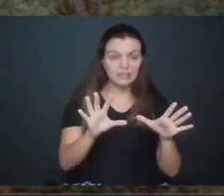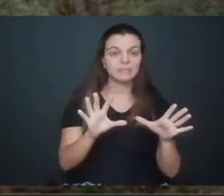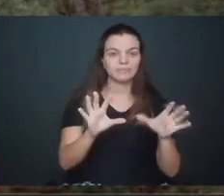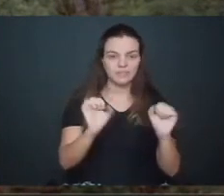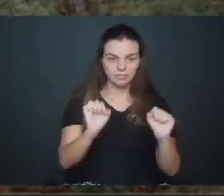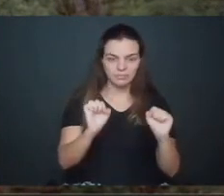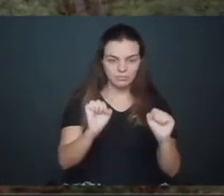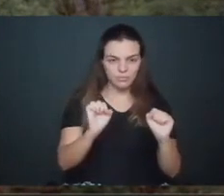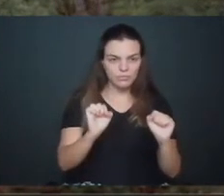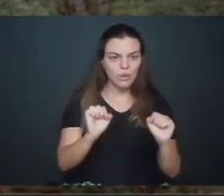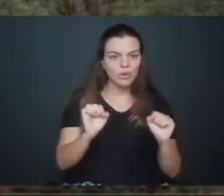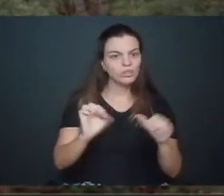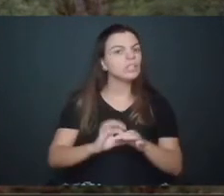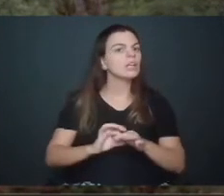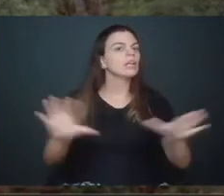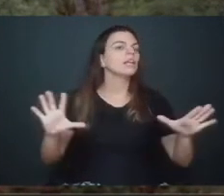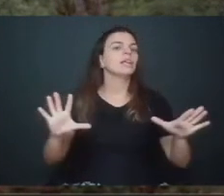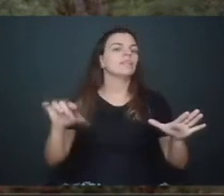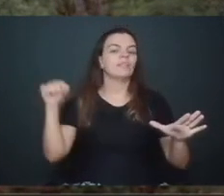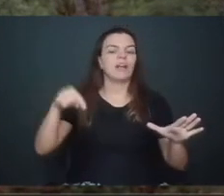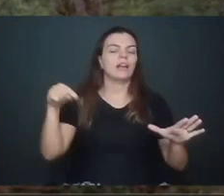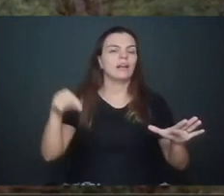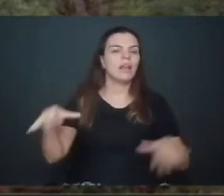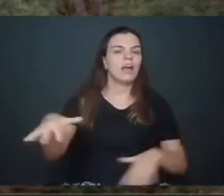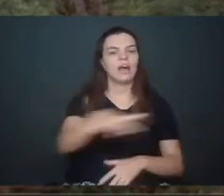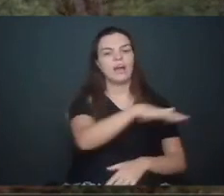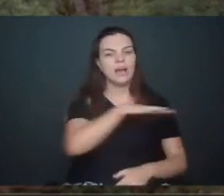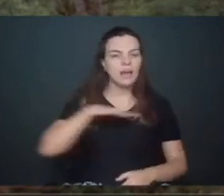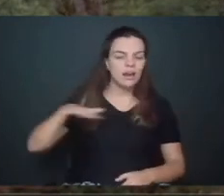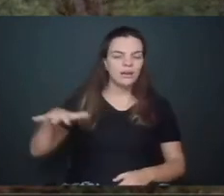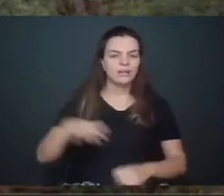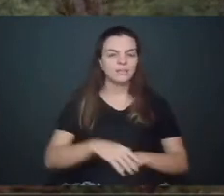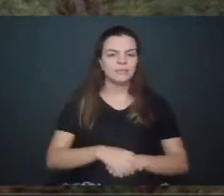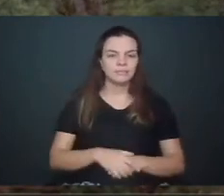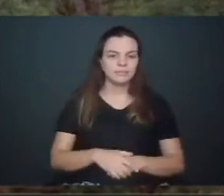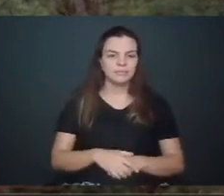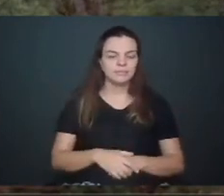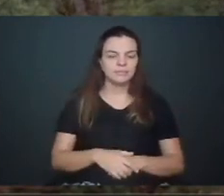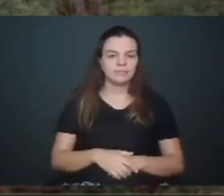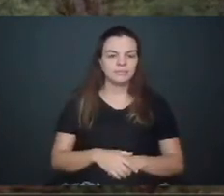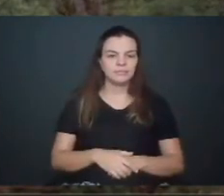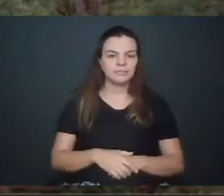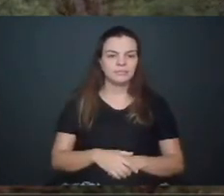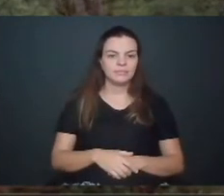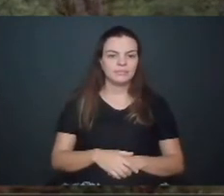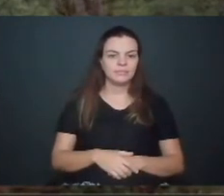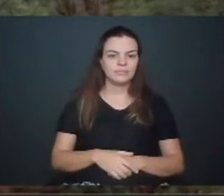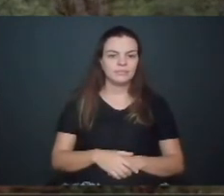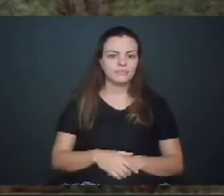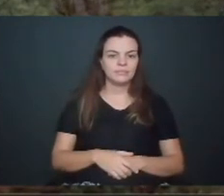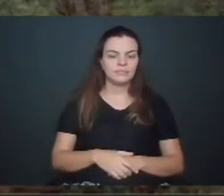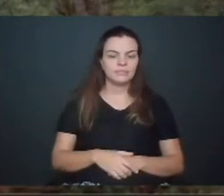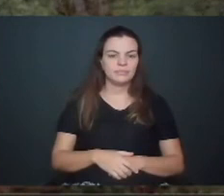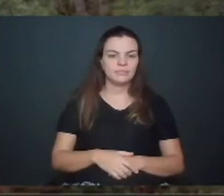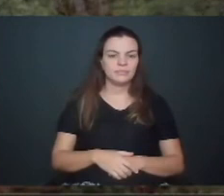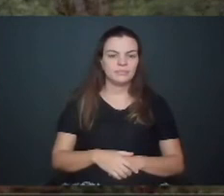tudo vara para fazer um bastão, para fazer pronto. Mas novas plantas, negativo. Essa vai morrer, as outras